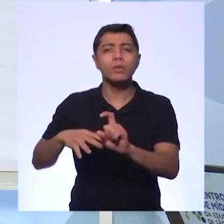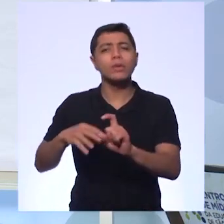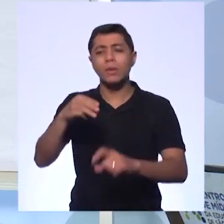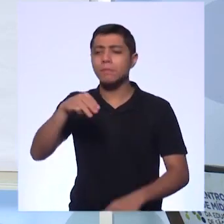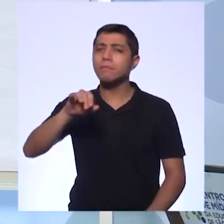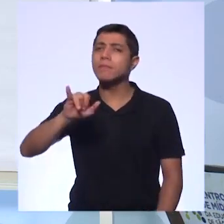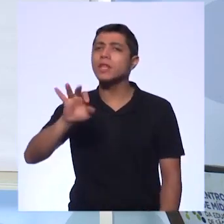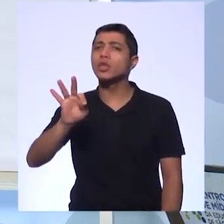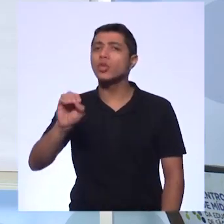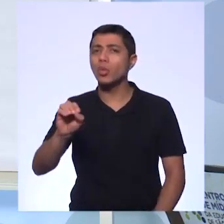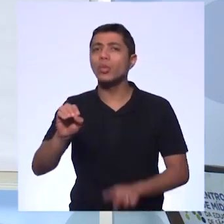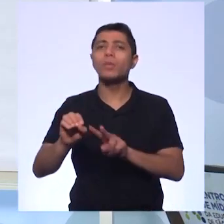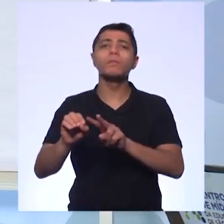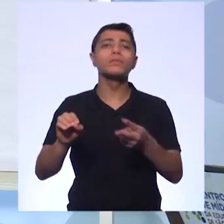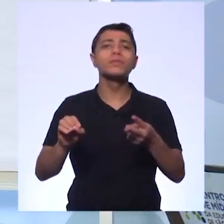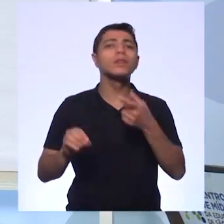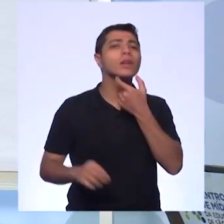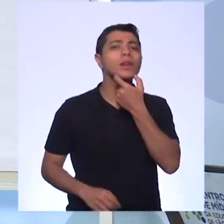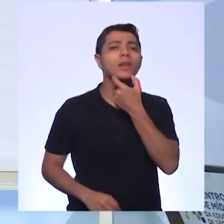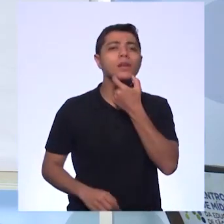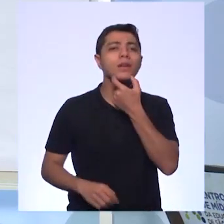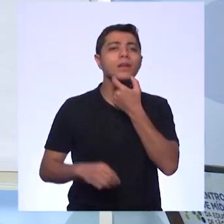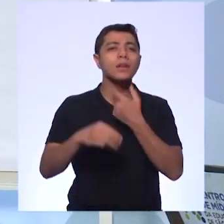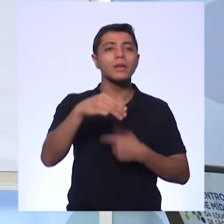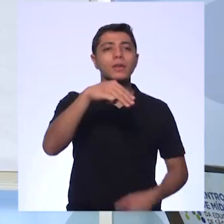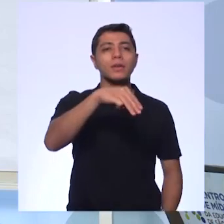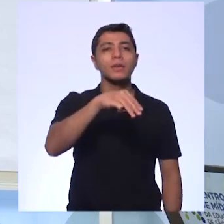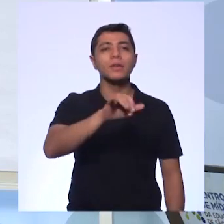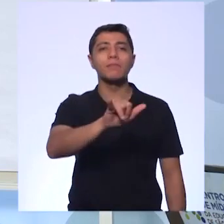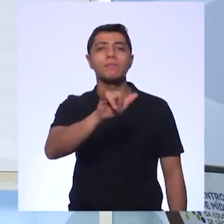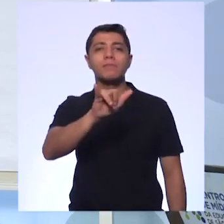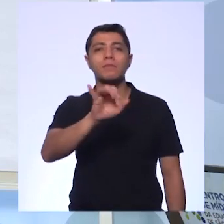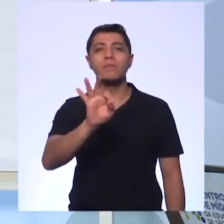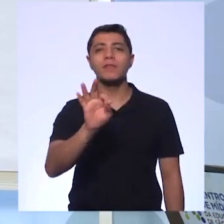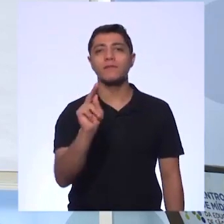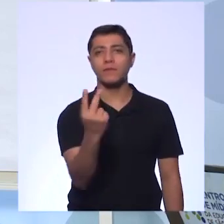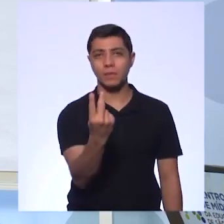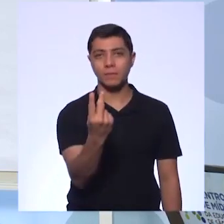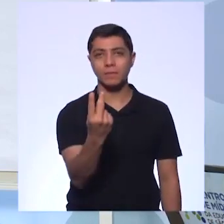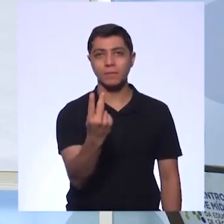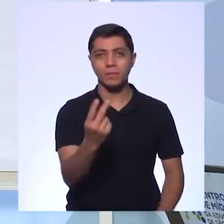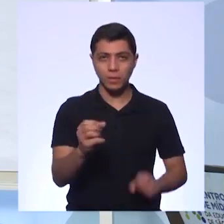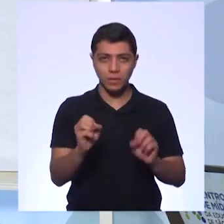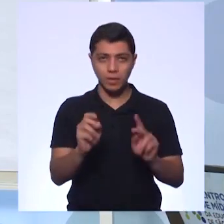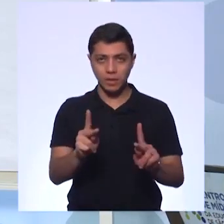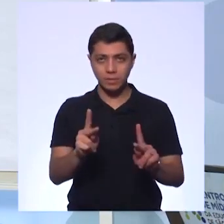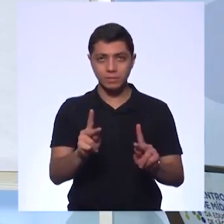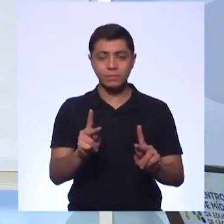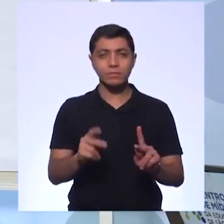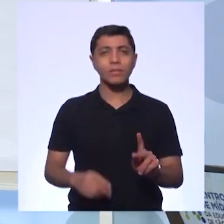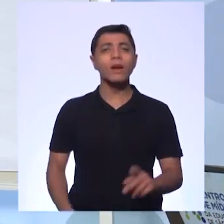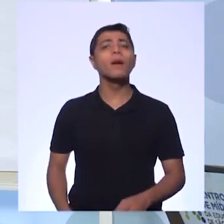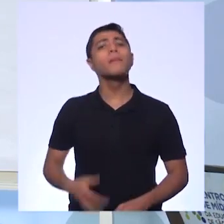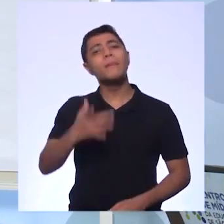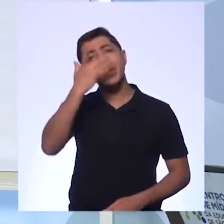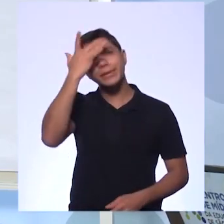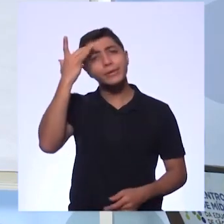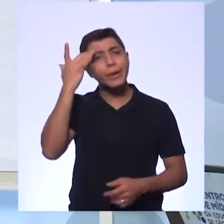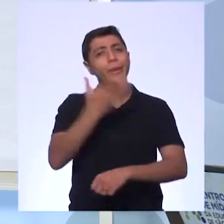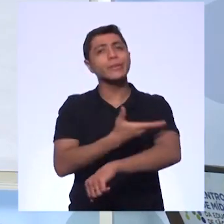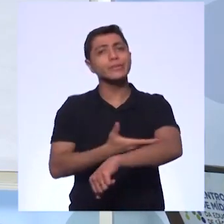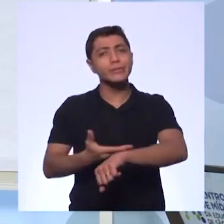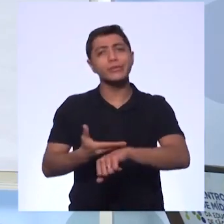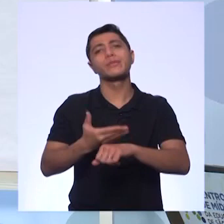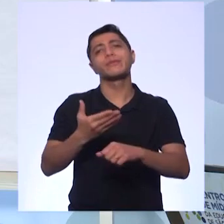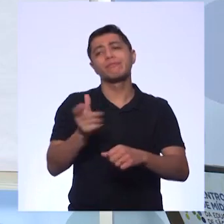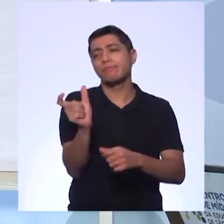5 é myth. Então você põe a língua entre os dentes quando você tem o TH. Então mito. As pessoas usam muito errado a palavra mito, né? Quando o mito é